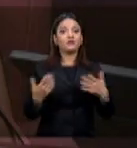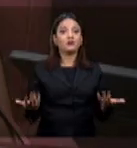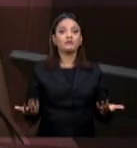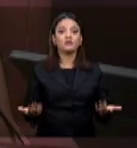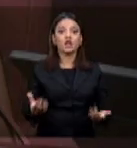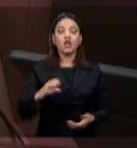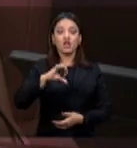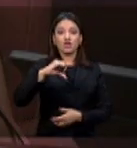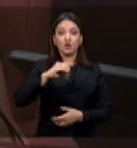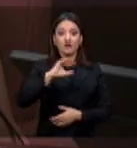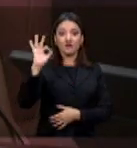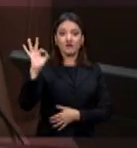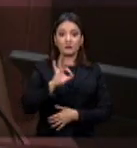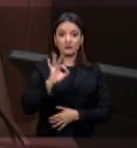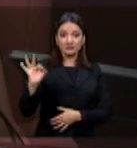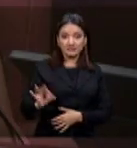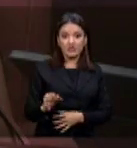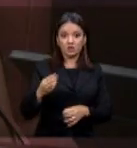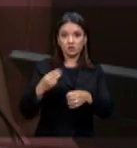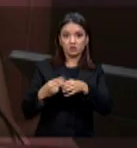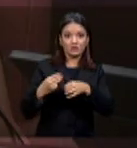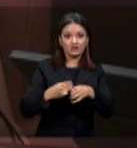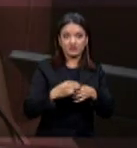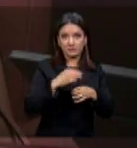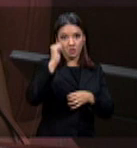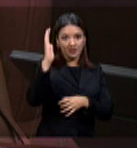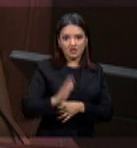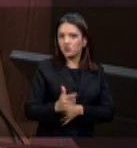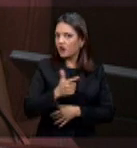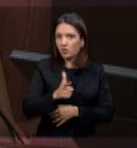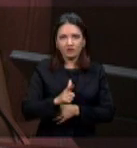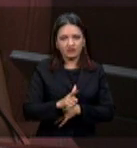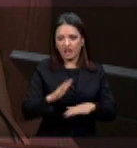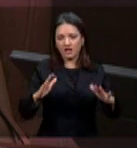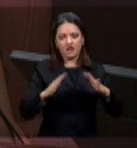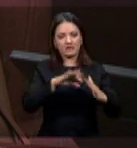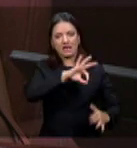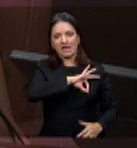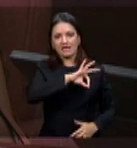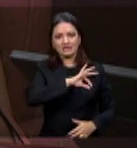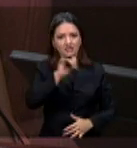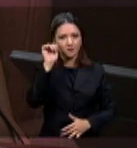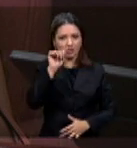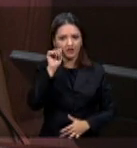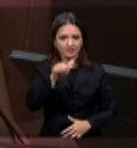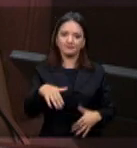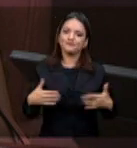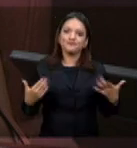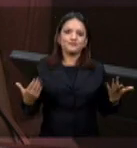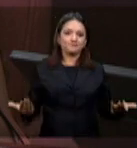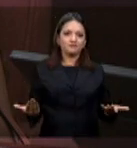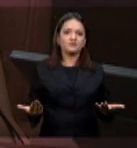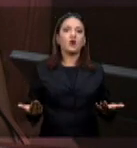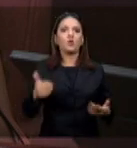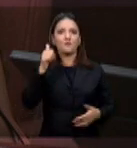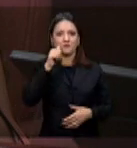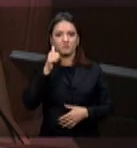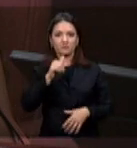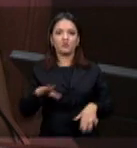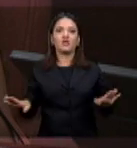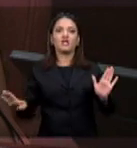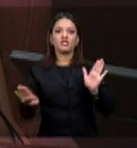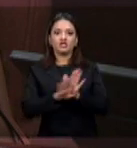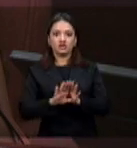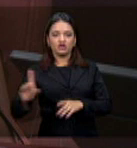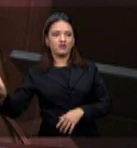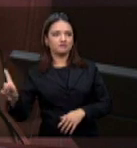dos municípios brasileiros não têm delegacia da mulher. Então, não é raro uma vítima chegar, eu diria que é o mais comum, numa delegacia comum